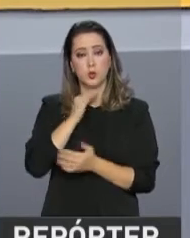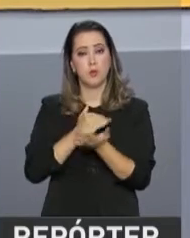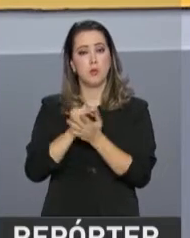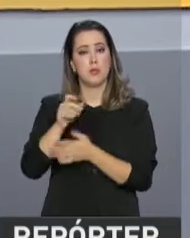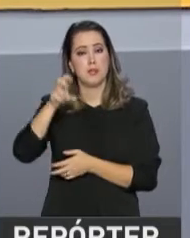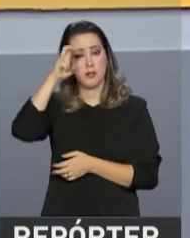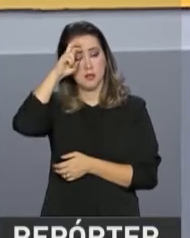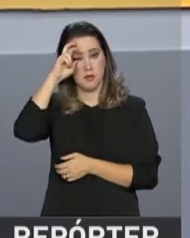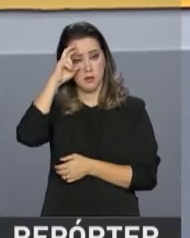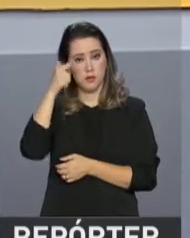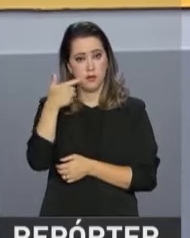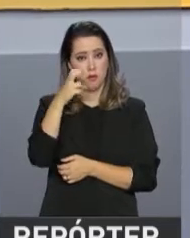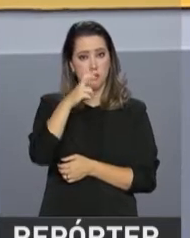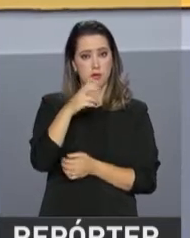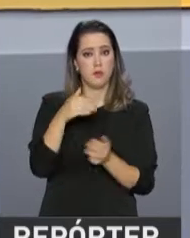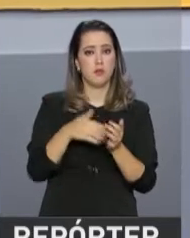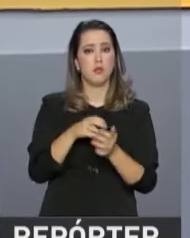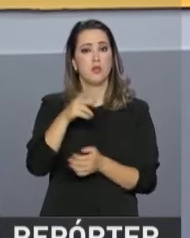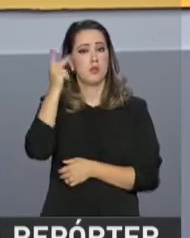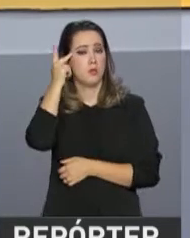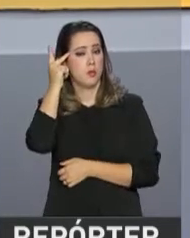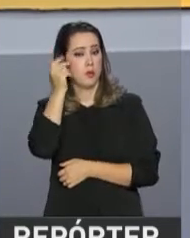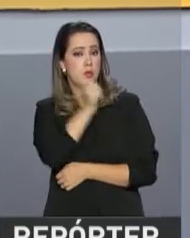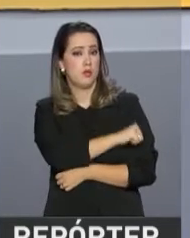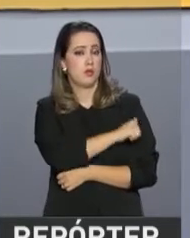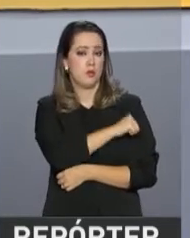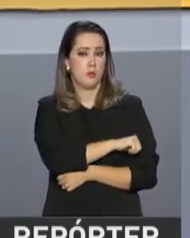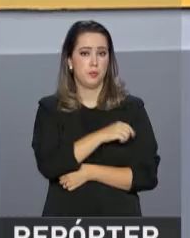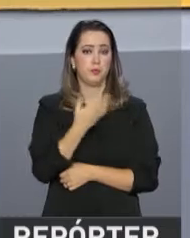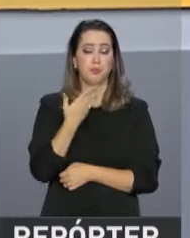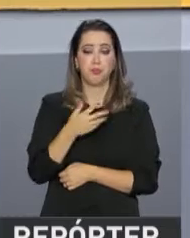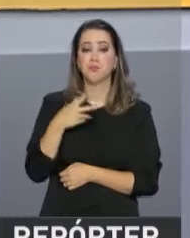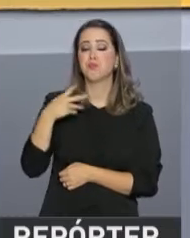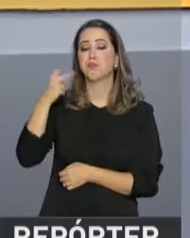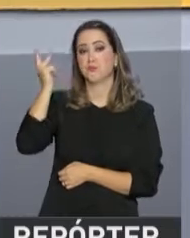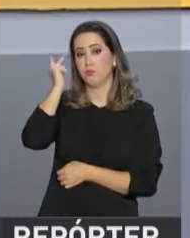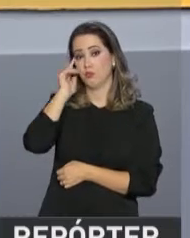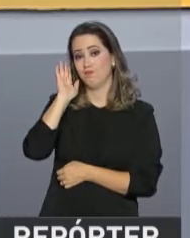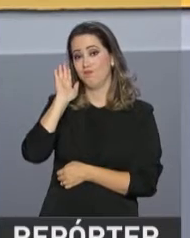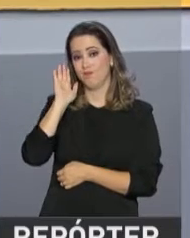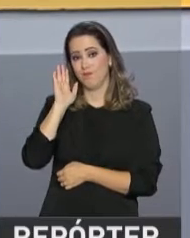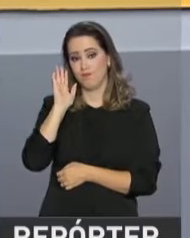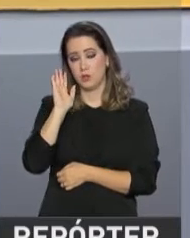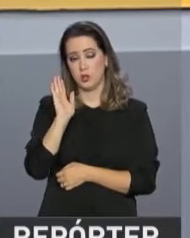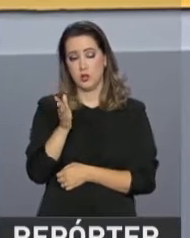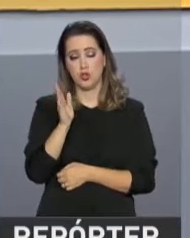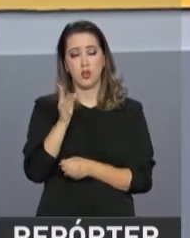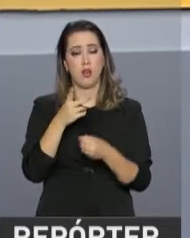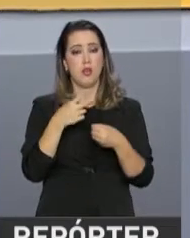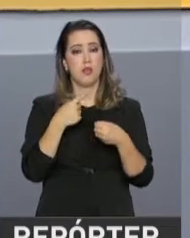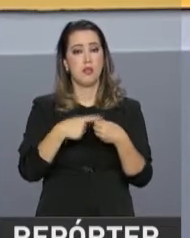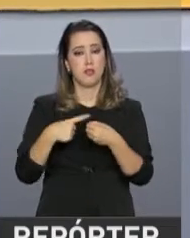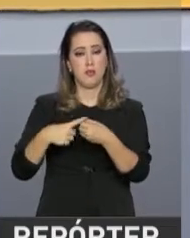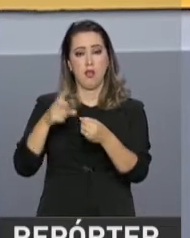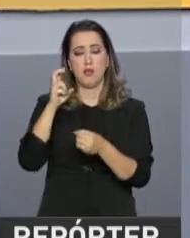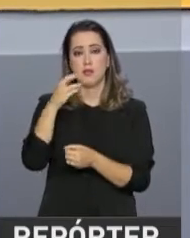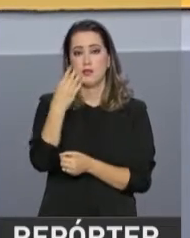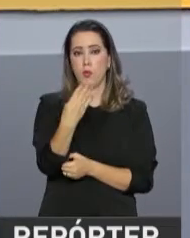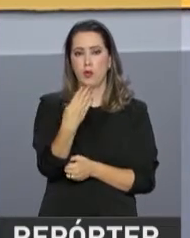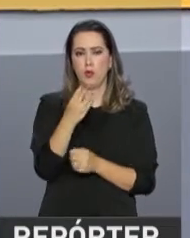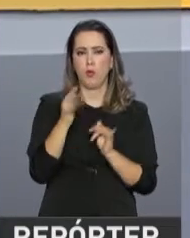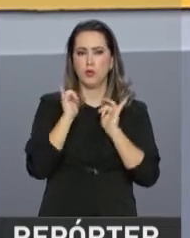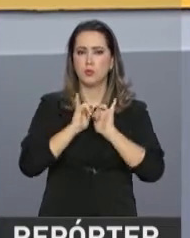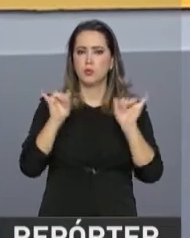na quinta-feira dia 25 nos estados de são paulo rio de janeiro e em são paulo 54 municípios estão incluídos na campanha